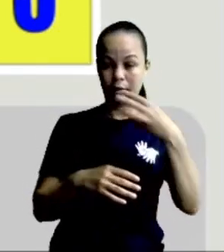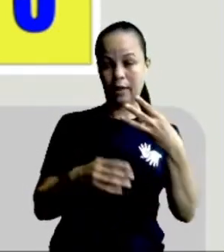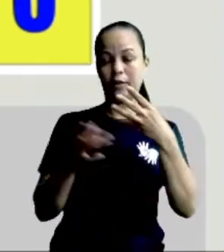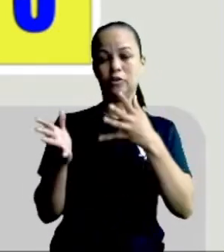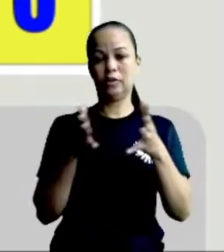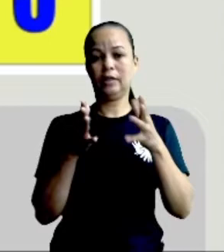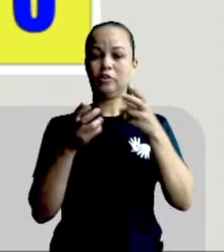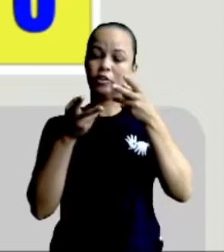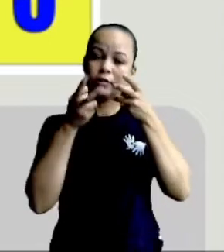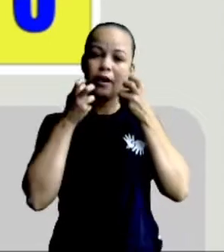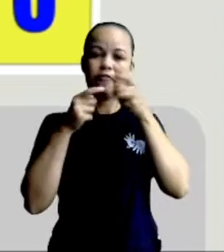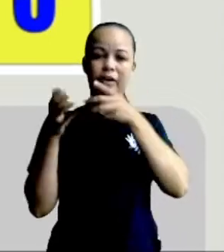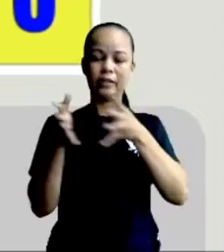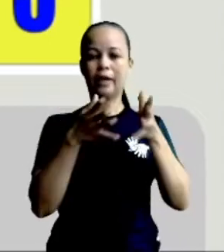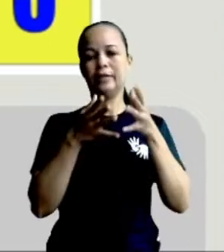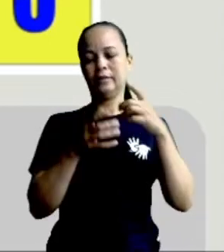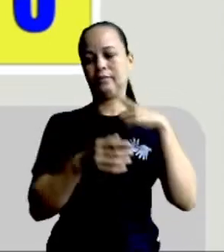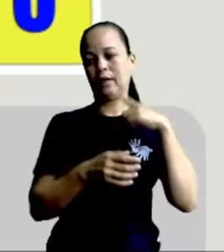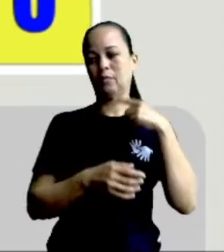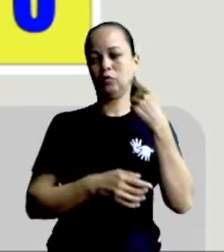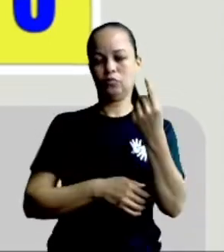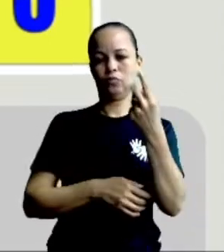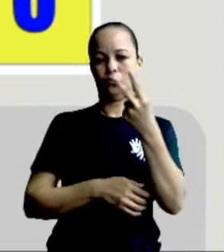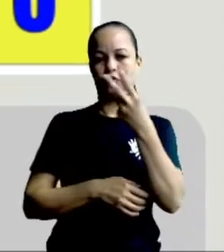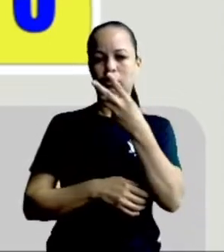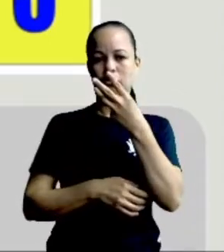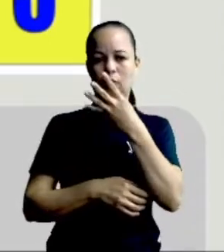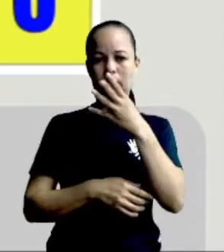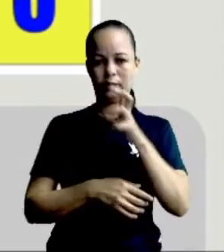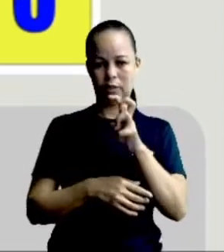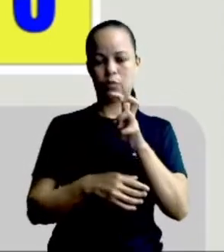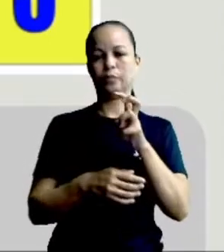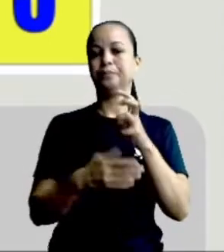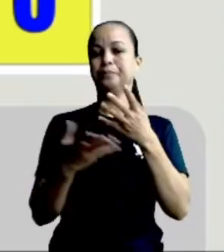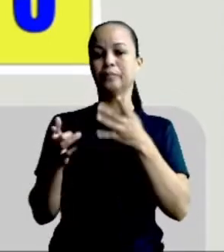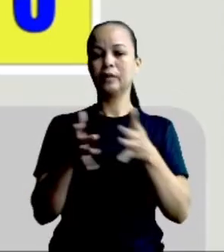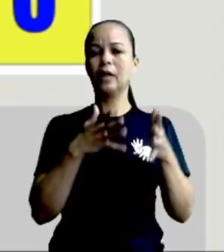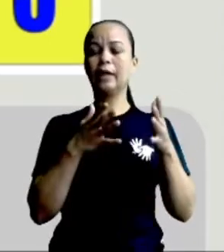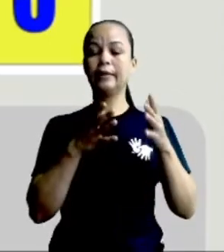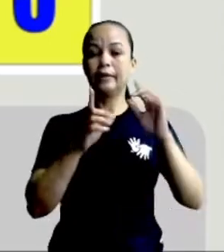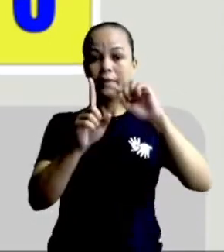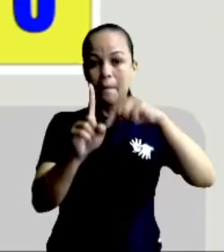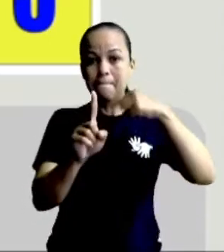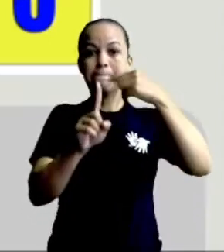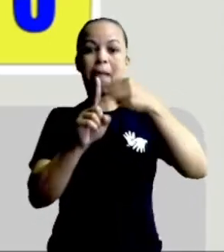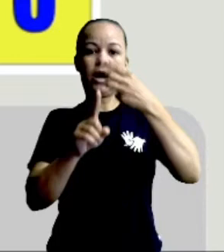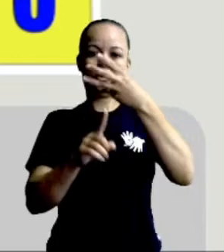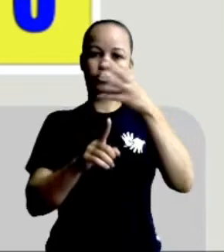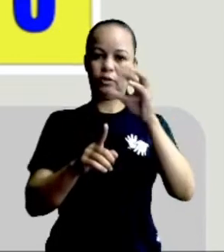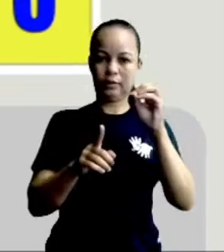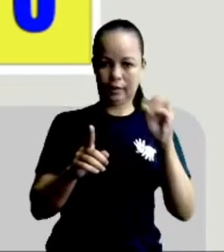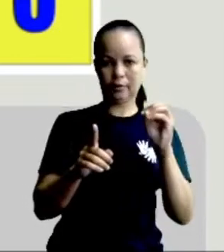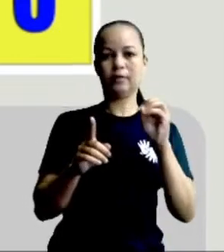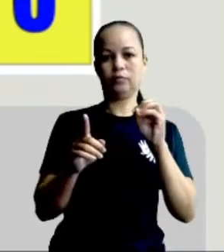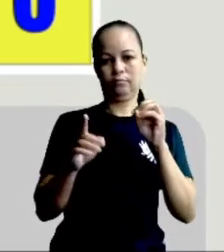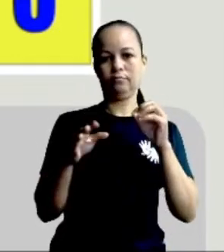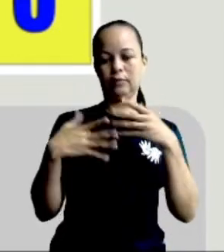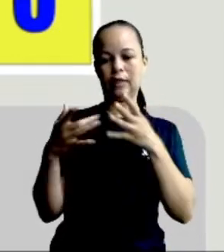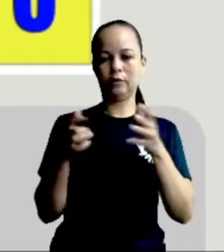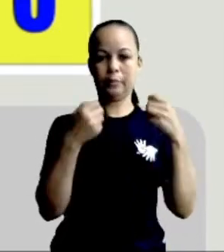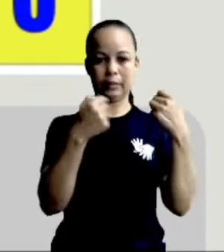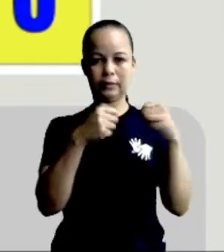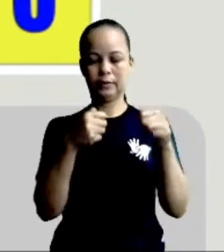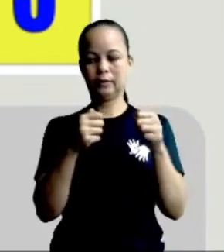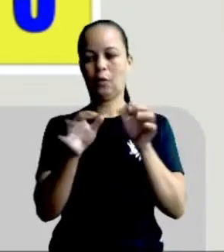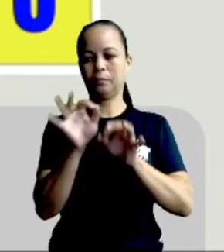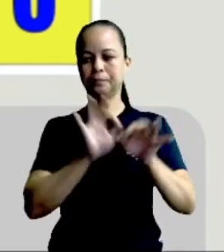aí que os cartões têm 1, 2, 3, 4, 5. Só trazendo para vocês a ideia aí da centena que a gente vai precisar formar, tá?